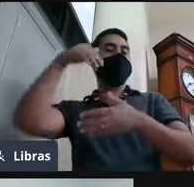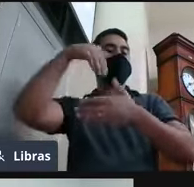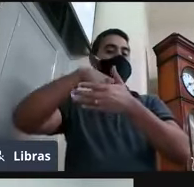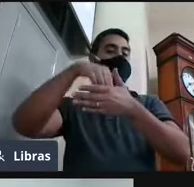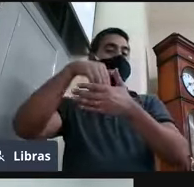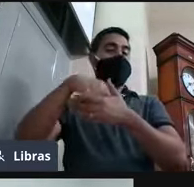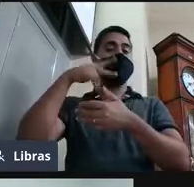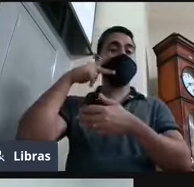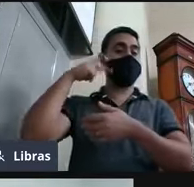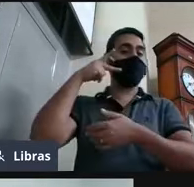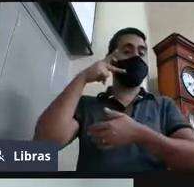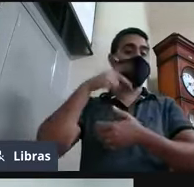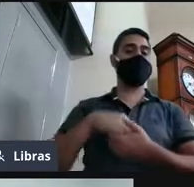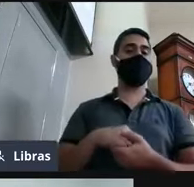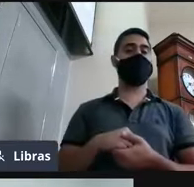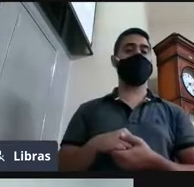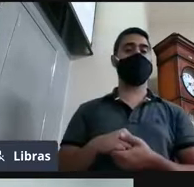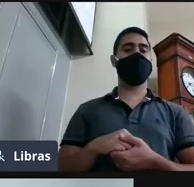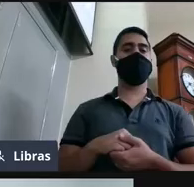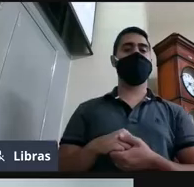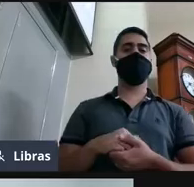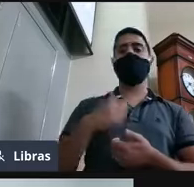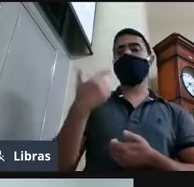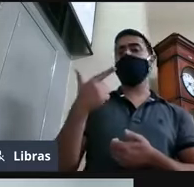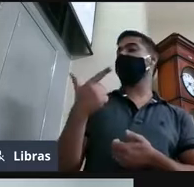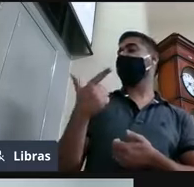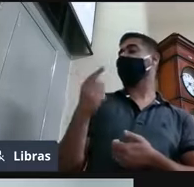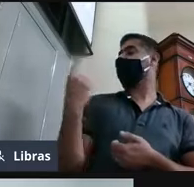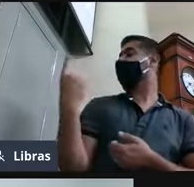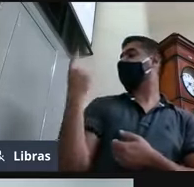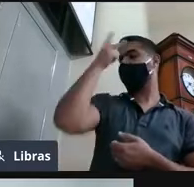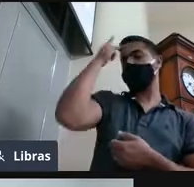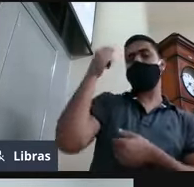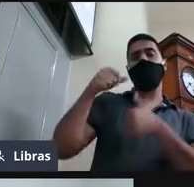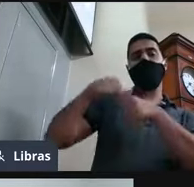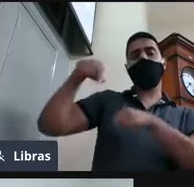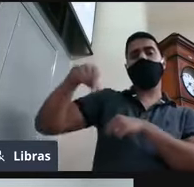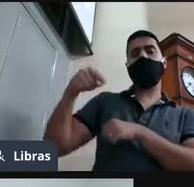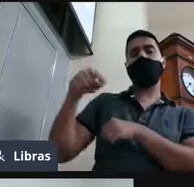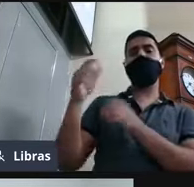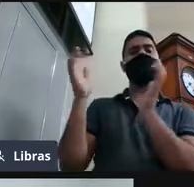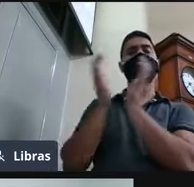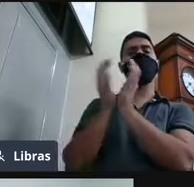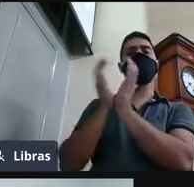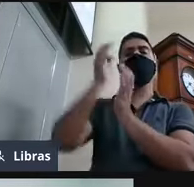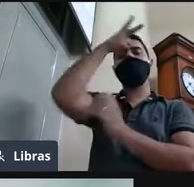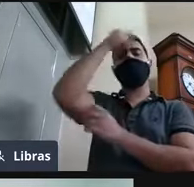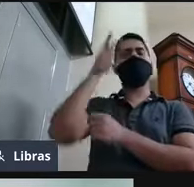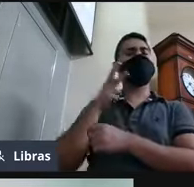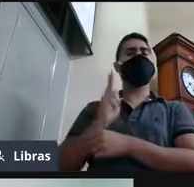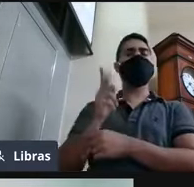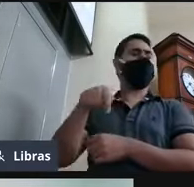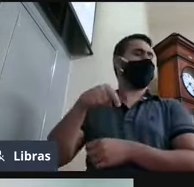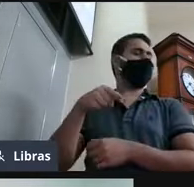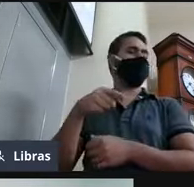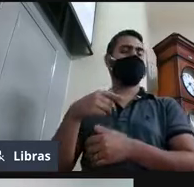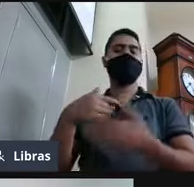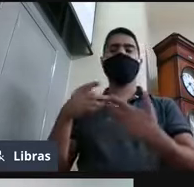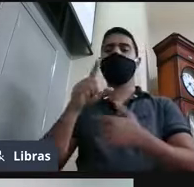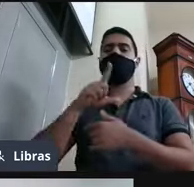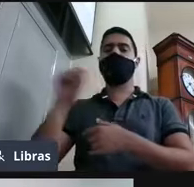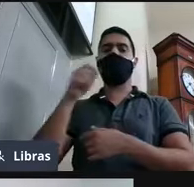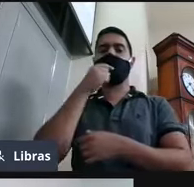dos vereadores. Ninguém da equipe do prefeito municipal continuou aqui na